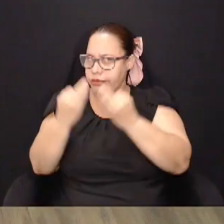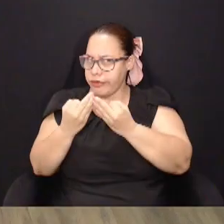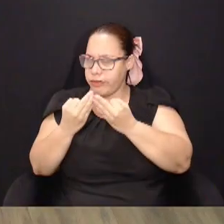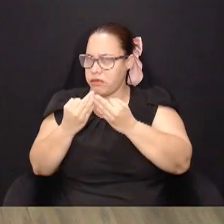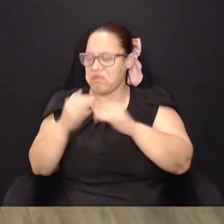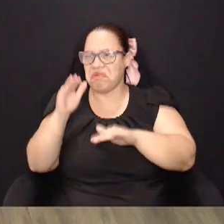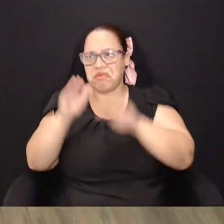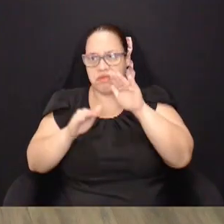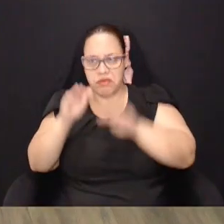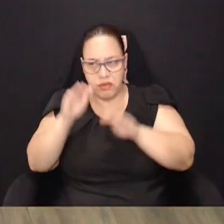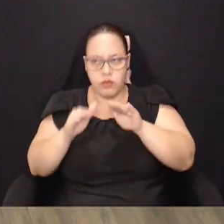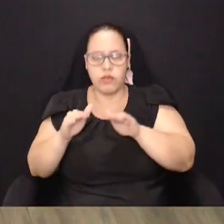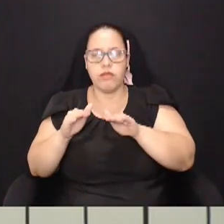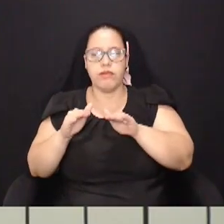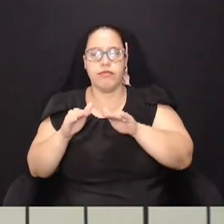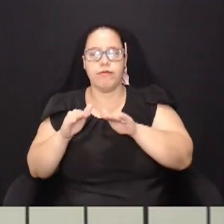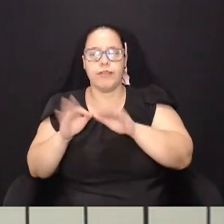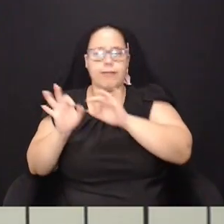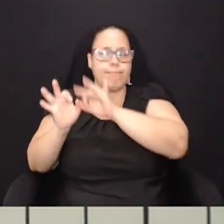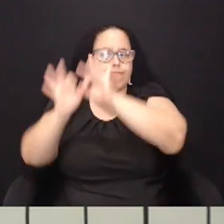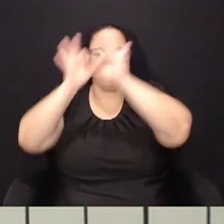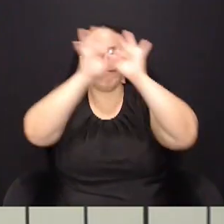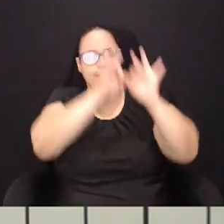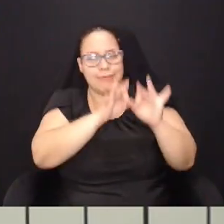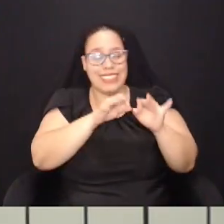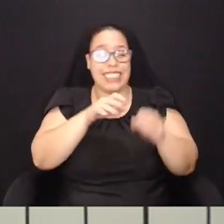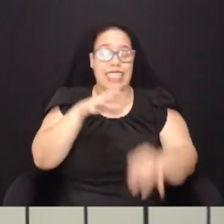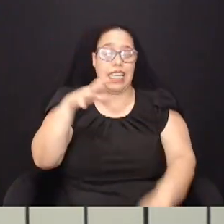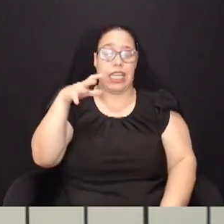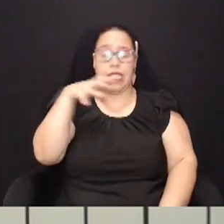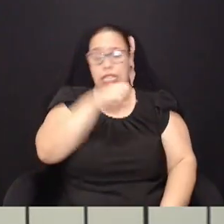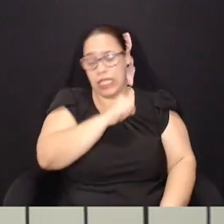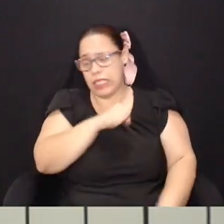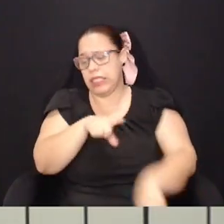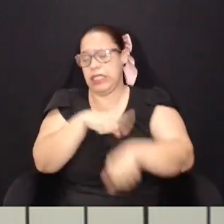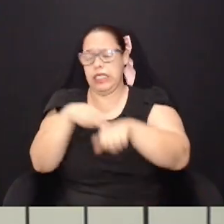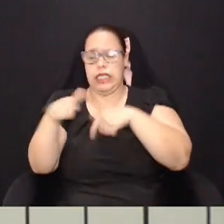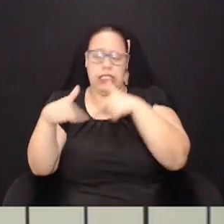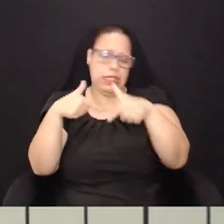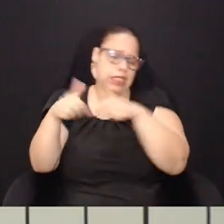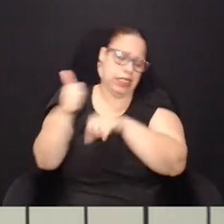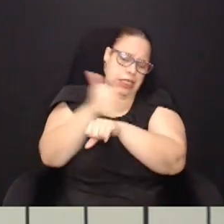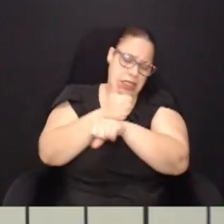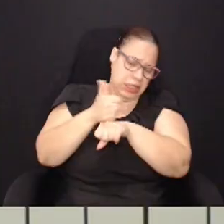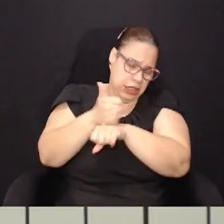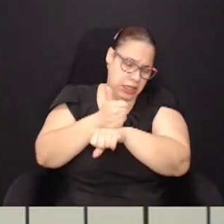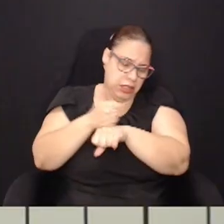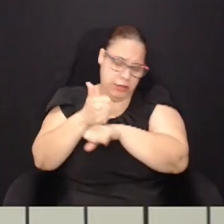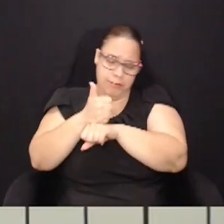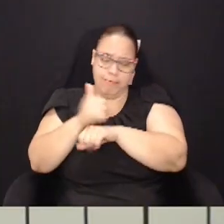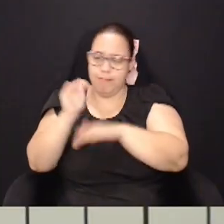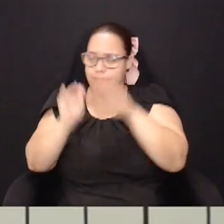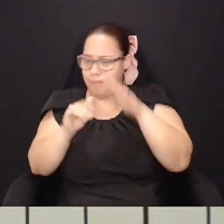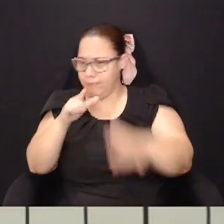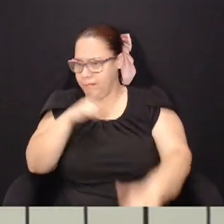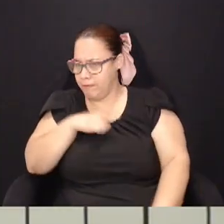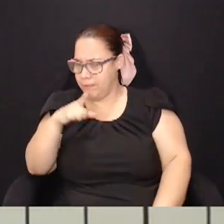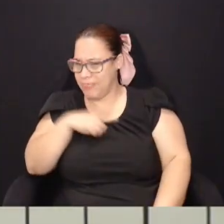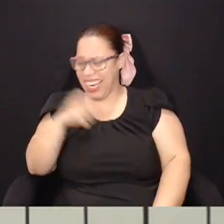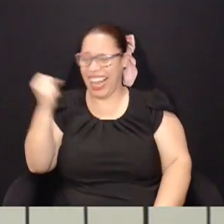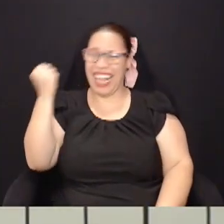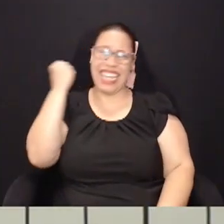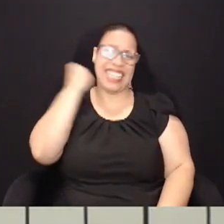conta da rotina que é corrida, do trabalho, a vida profissional, que tem os seus estresses, os